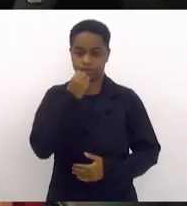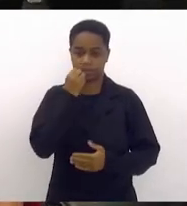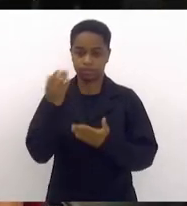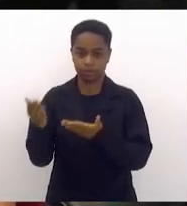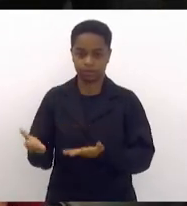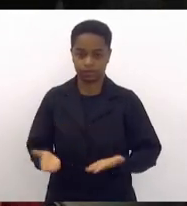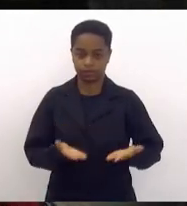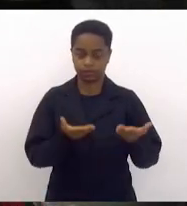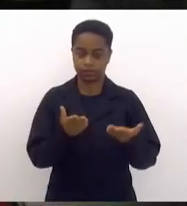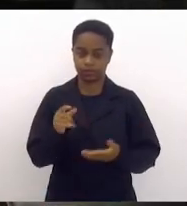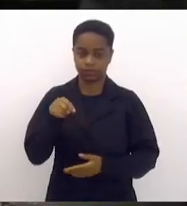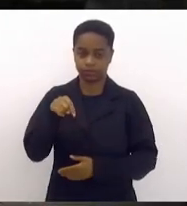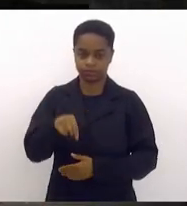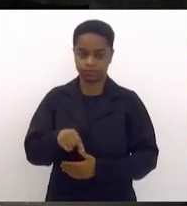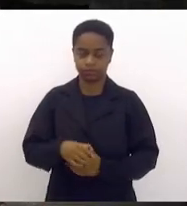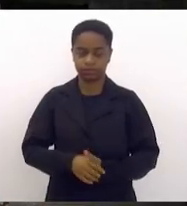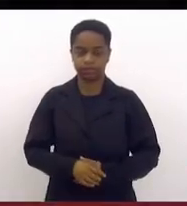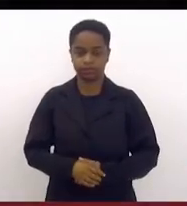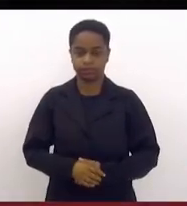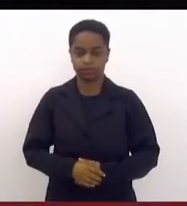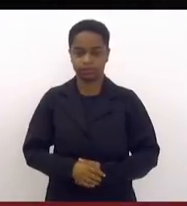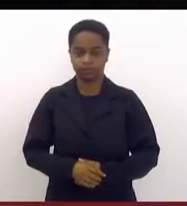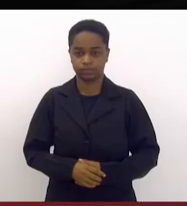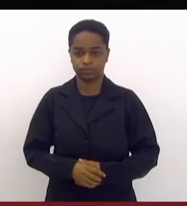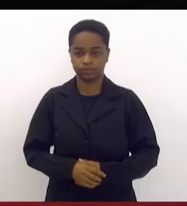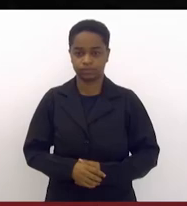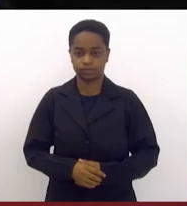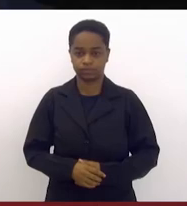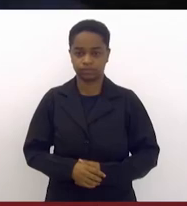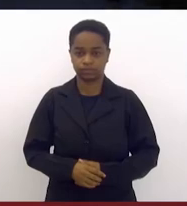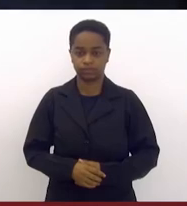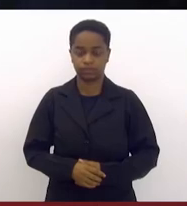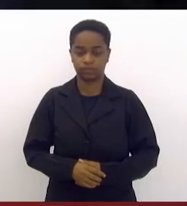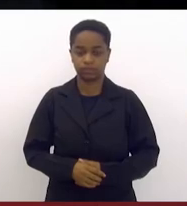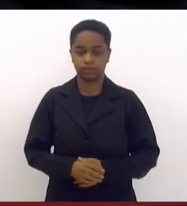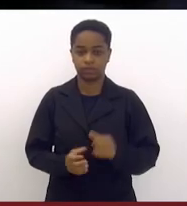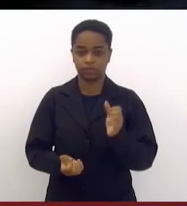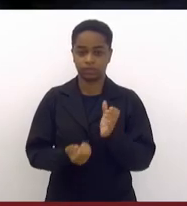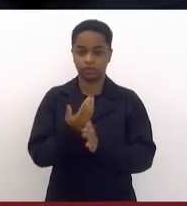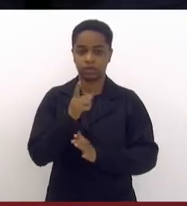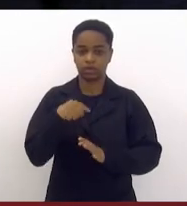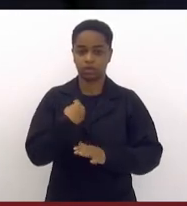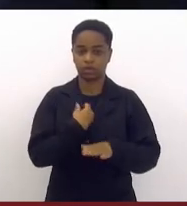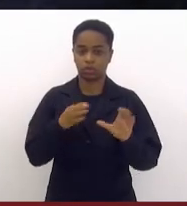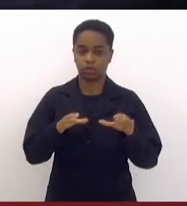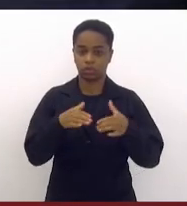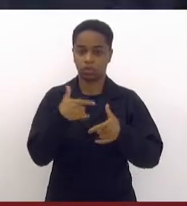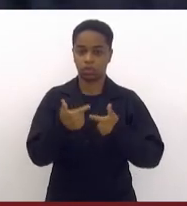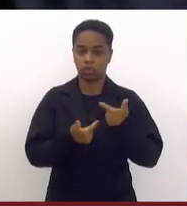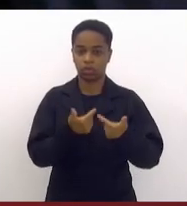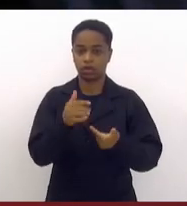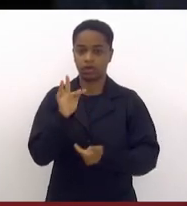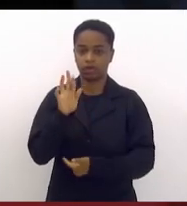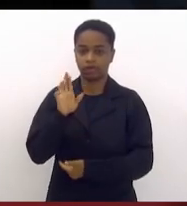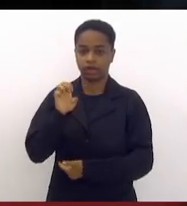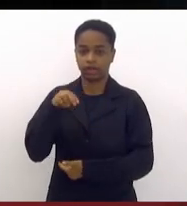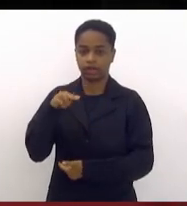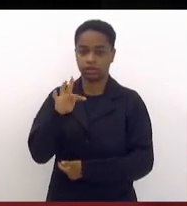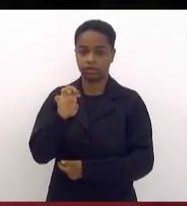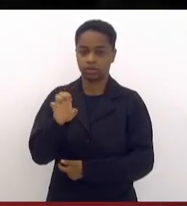muito bem-vindos à instalação da nossa frente parlamentar